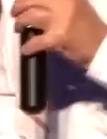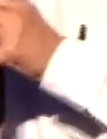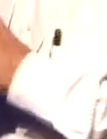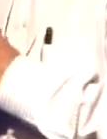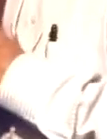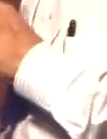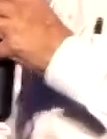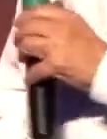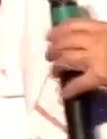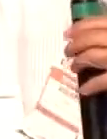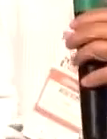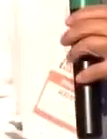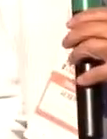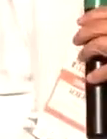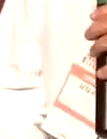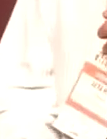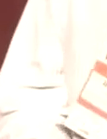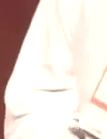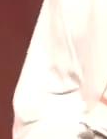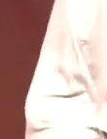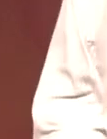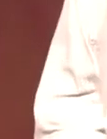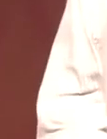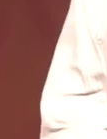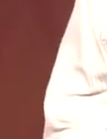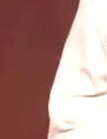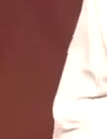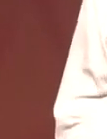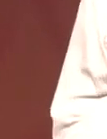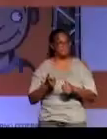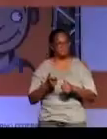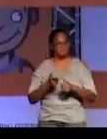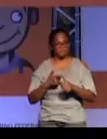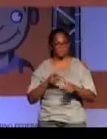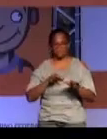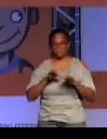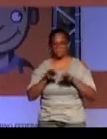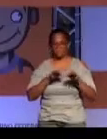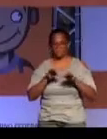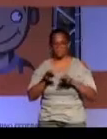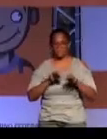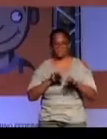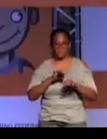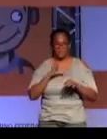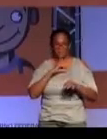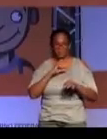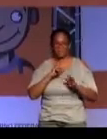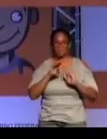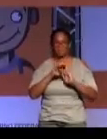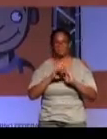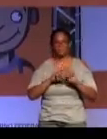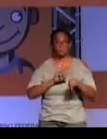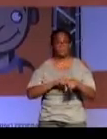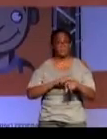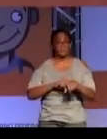Obrigado. Obrigado. Vou imediatamente à apresentação, porque o tempo urge. Eu